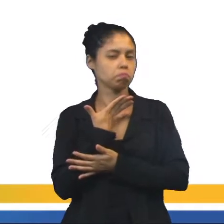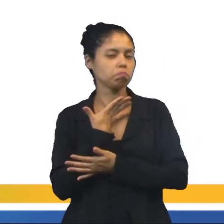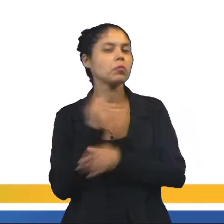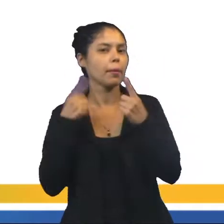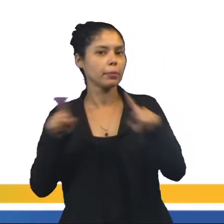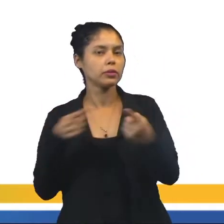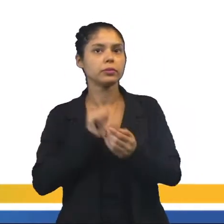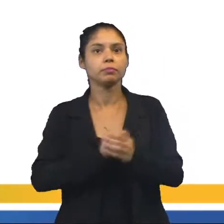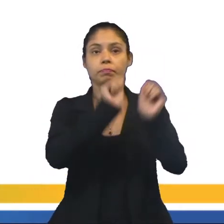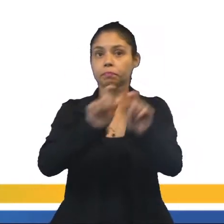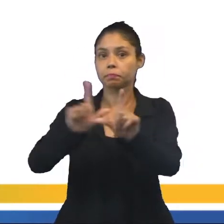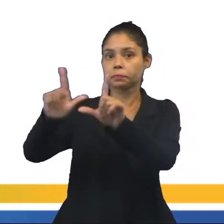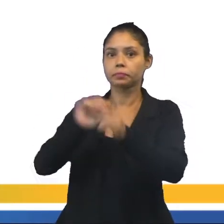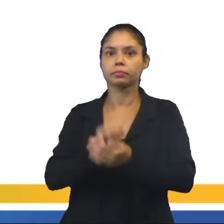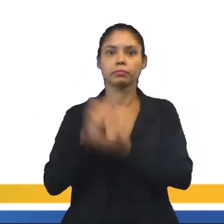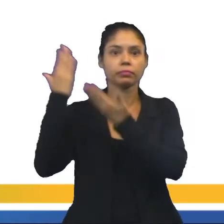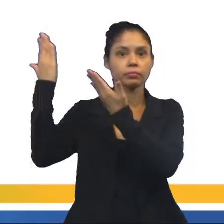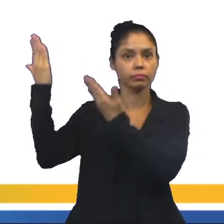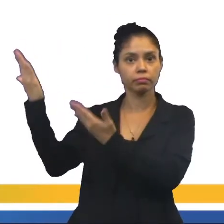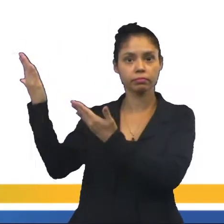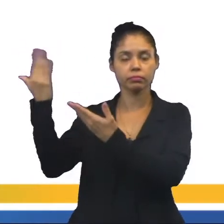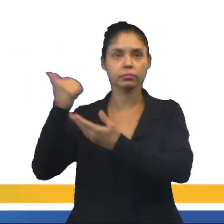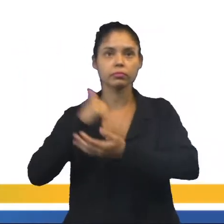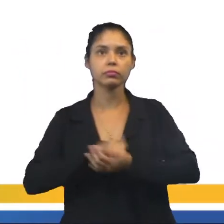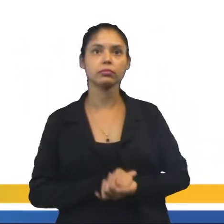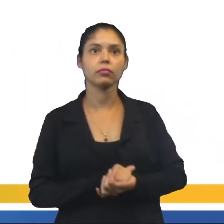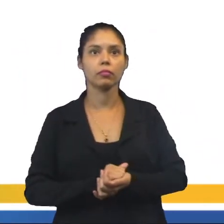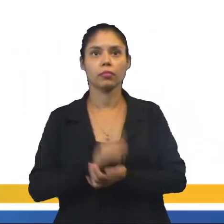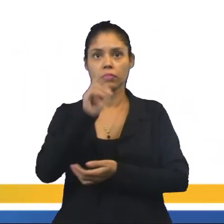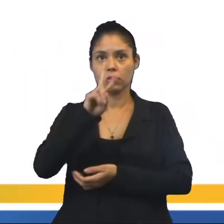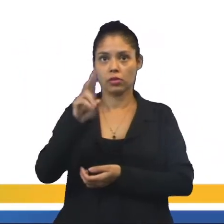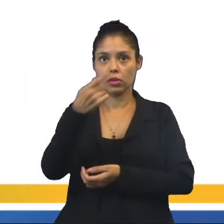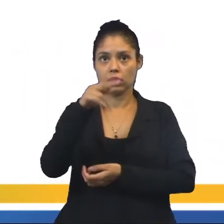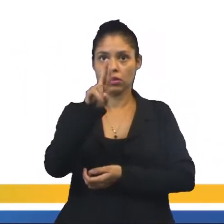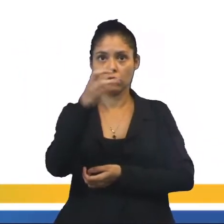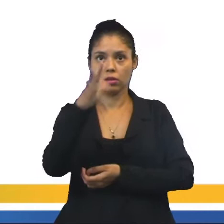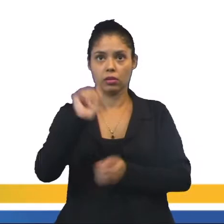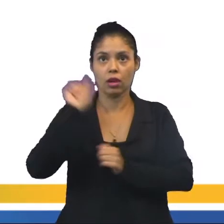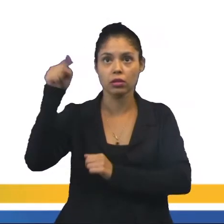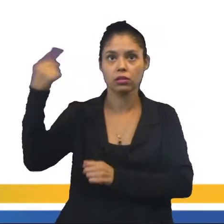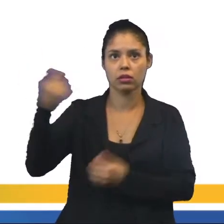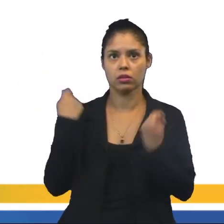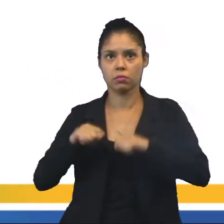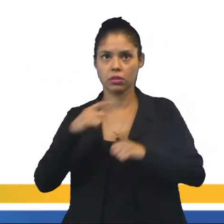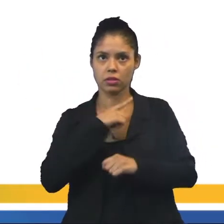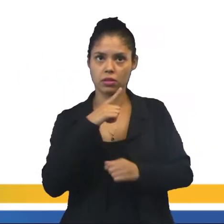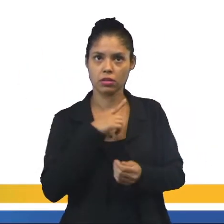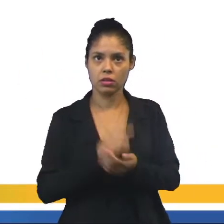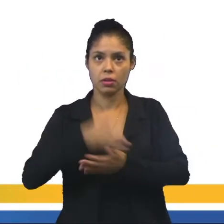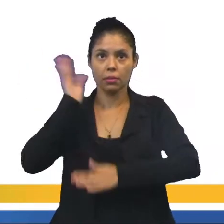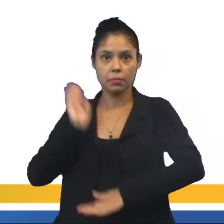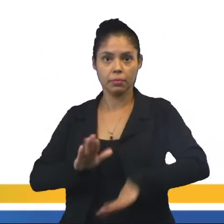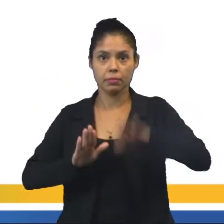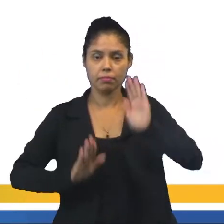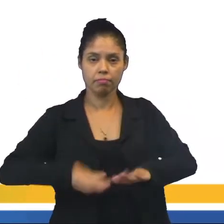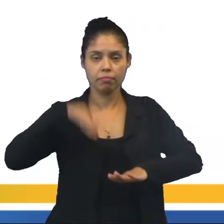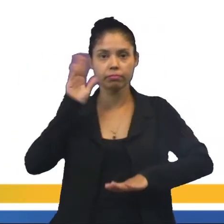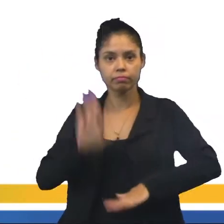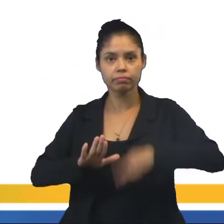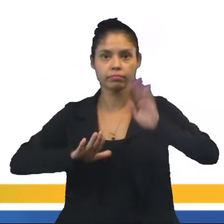música Então Acompanha comigo aqui o que é percussão usa instrumento de percussão são aqueles que necessitam cê